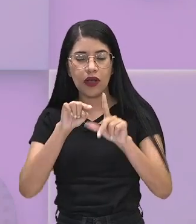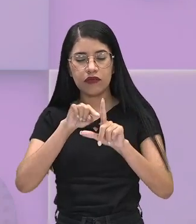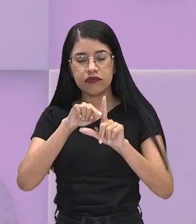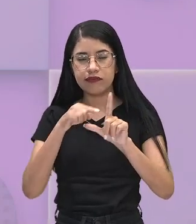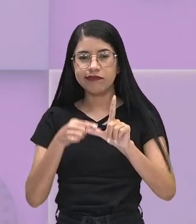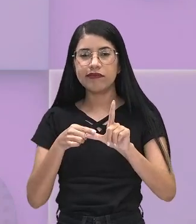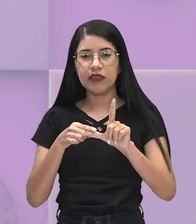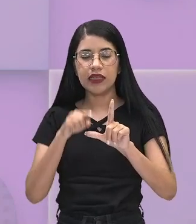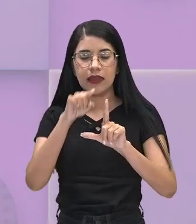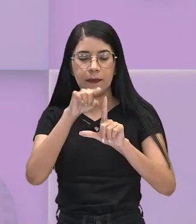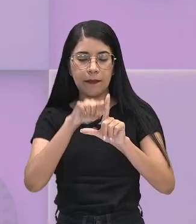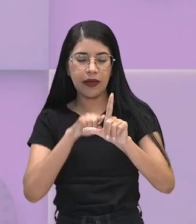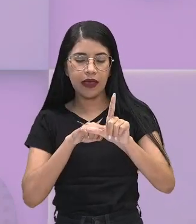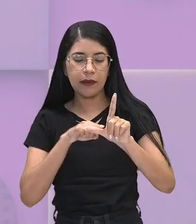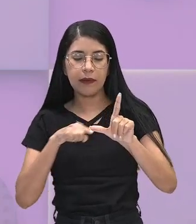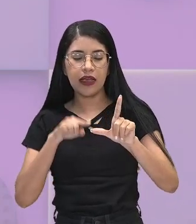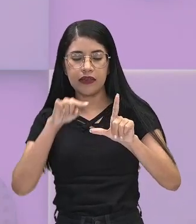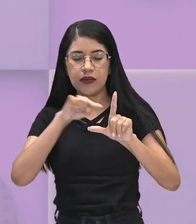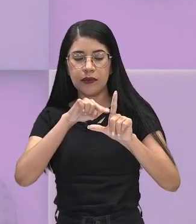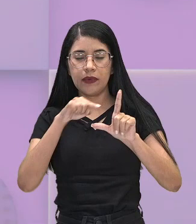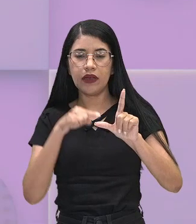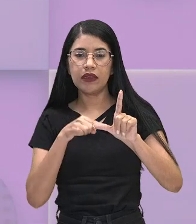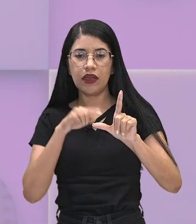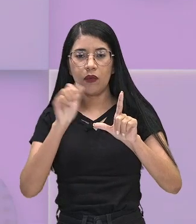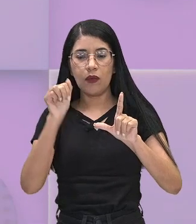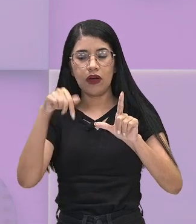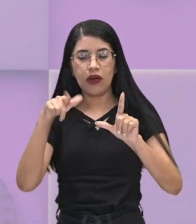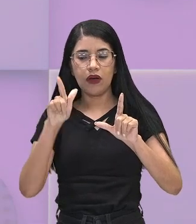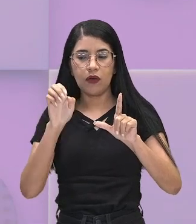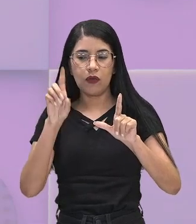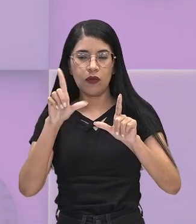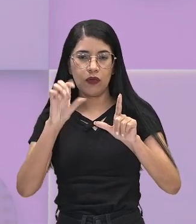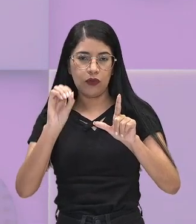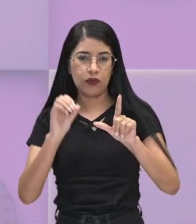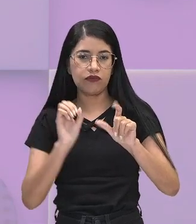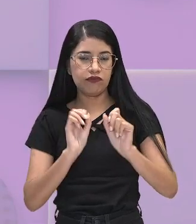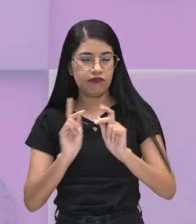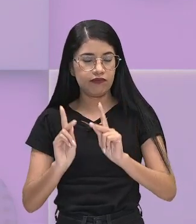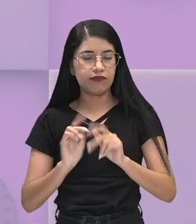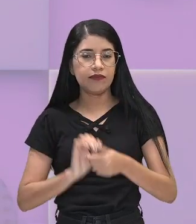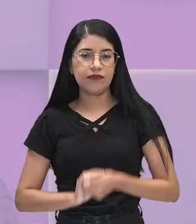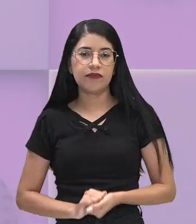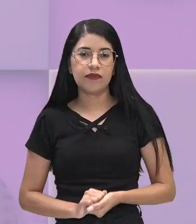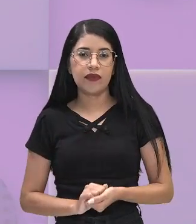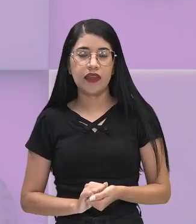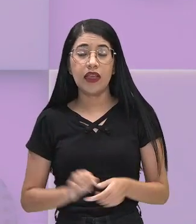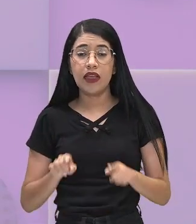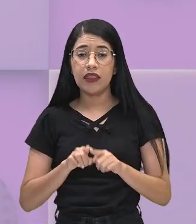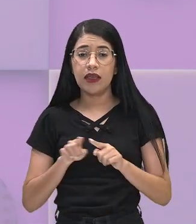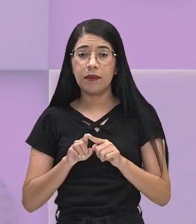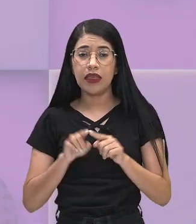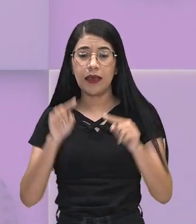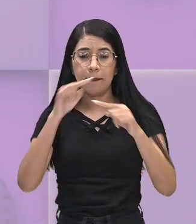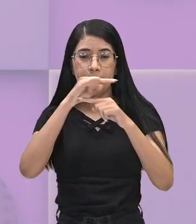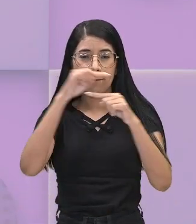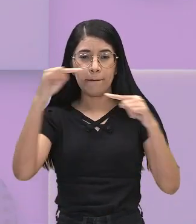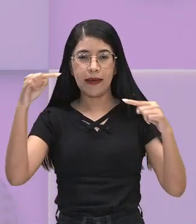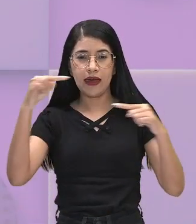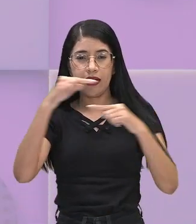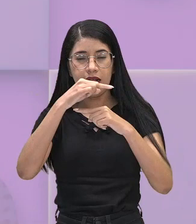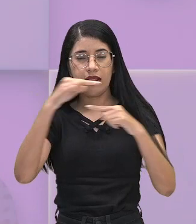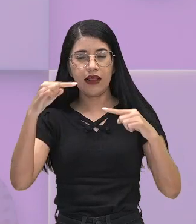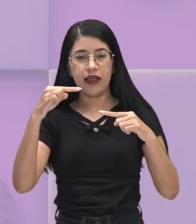duas retas, ali, essa região vai me determinar um ângulo, beleza? Também nós vamos falar de retas paralelas,